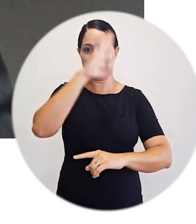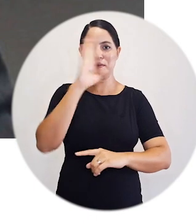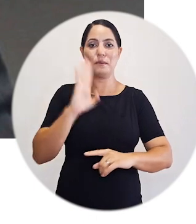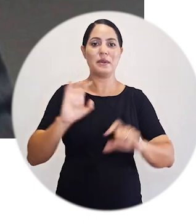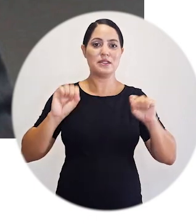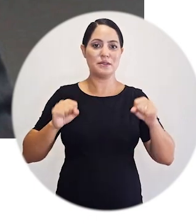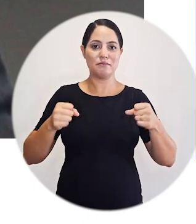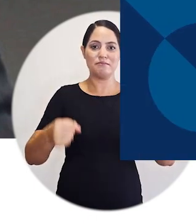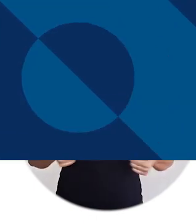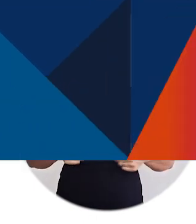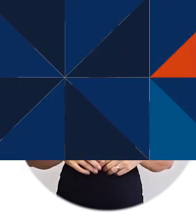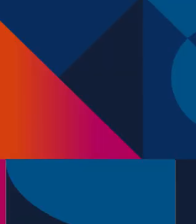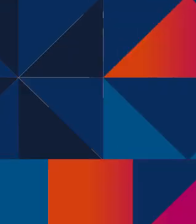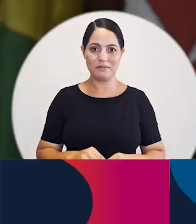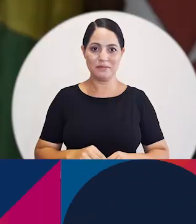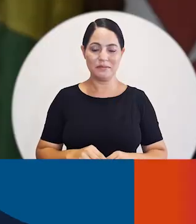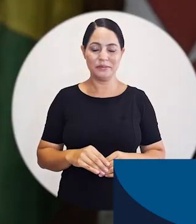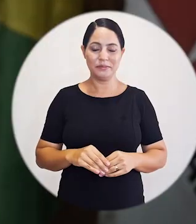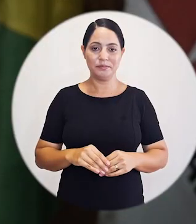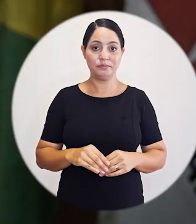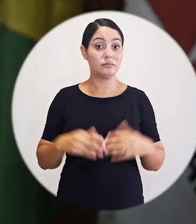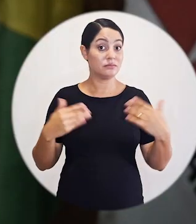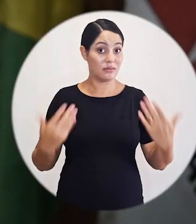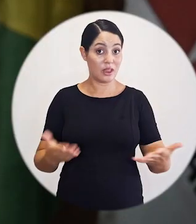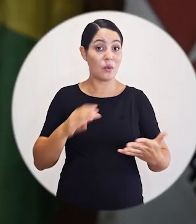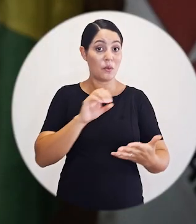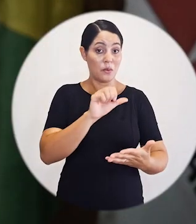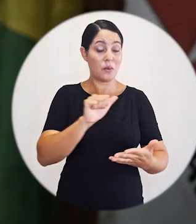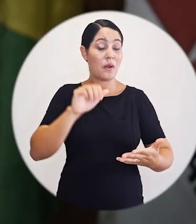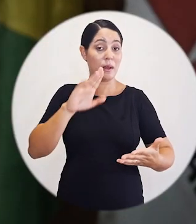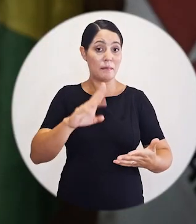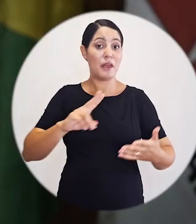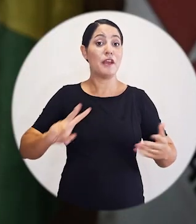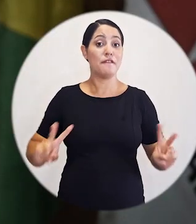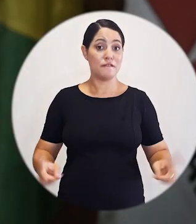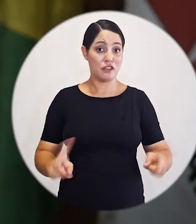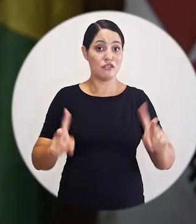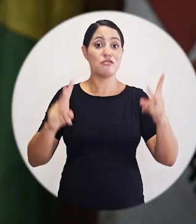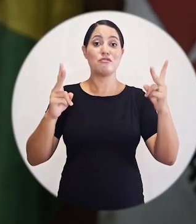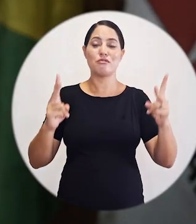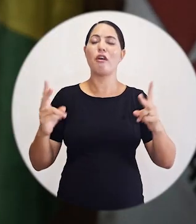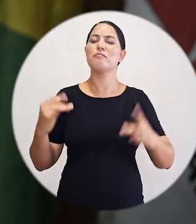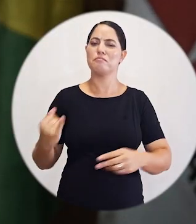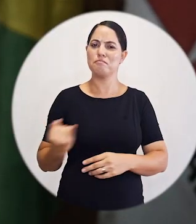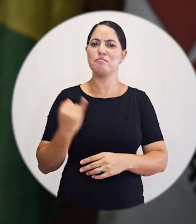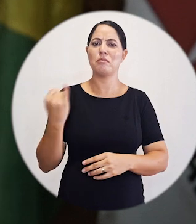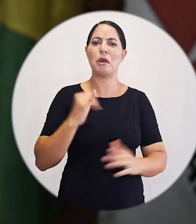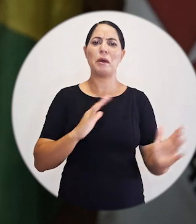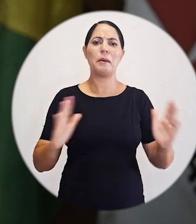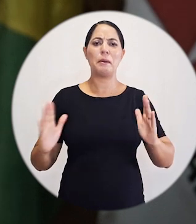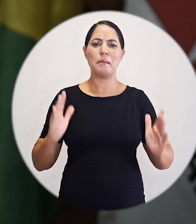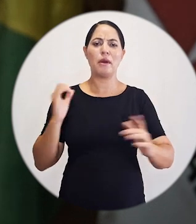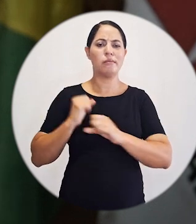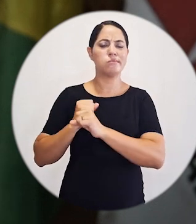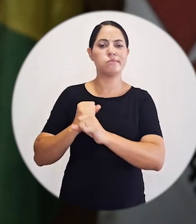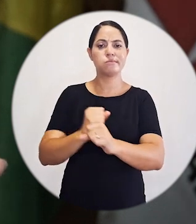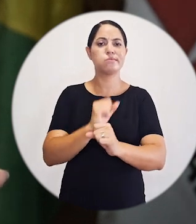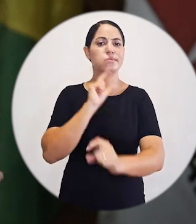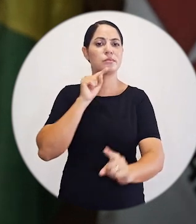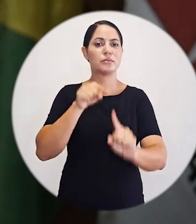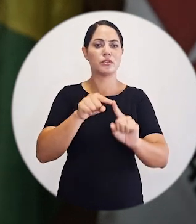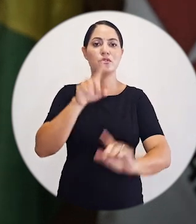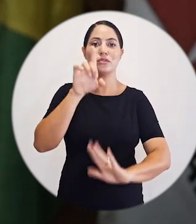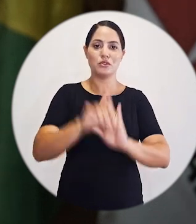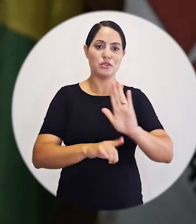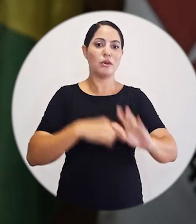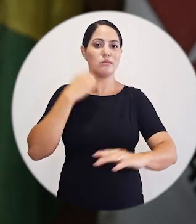brasileira. Fecha aspas. A OAB obteve importantes vitórias no Congresso Nacional nos últimos anos no âmbito da defesa